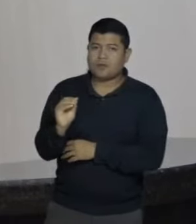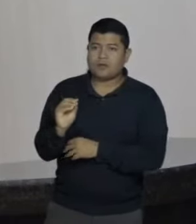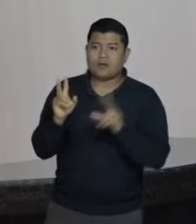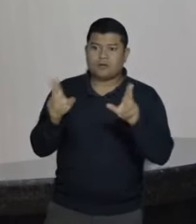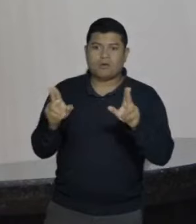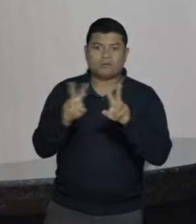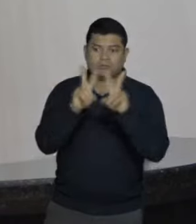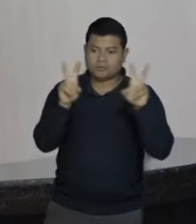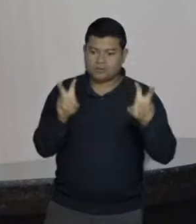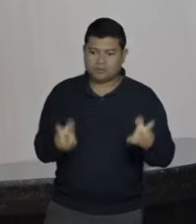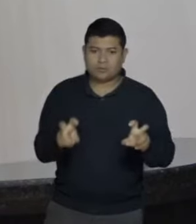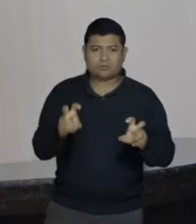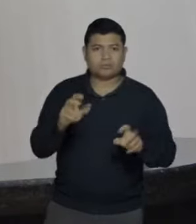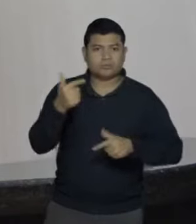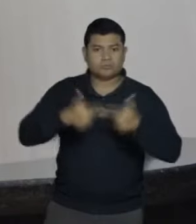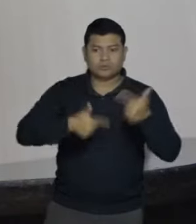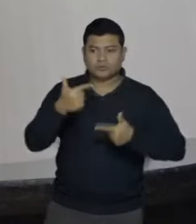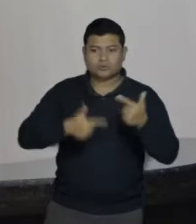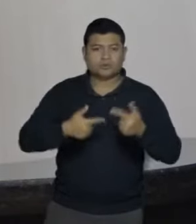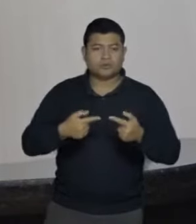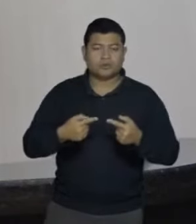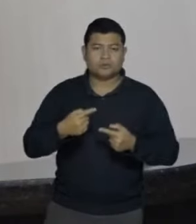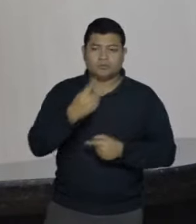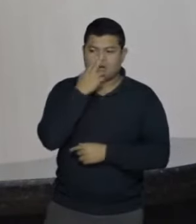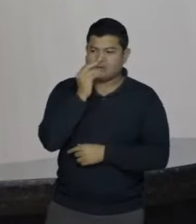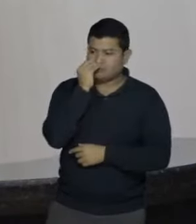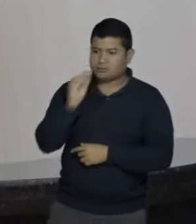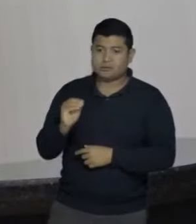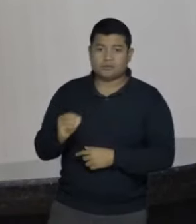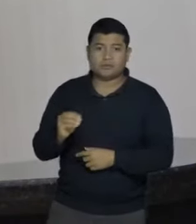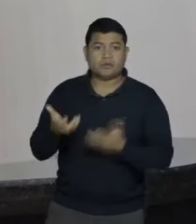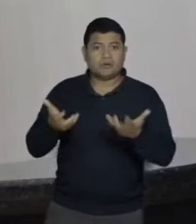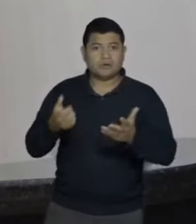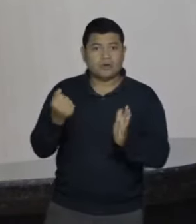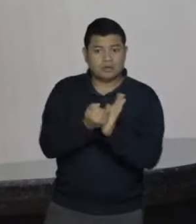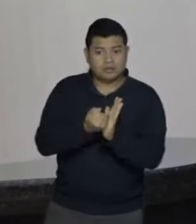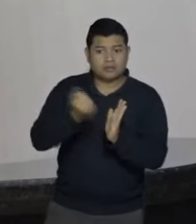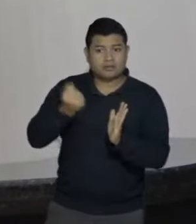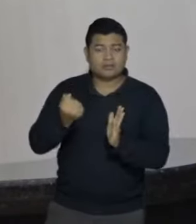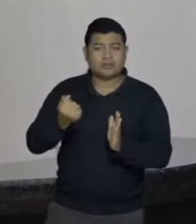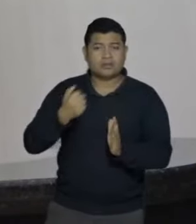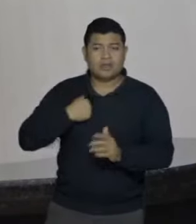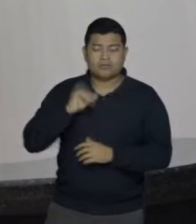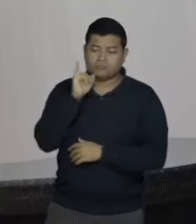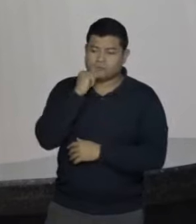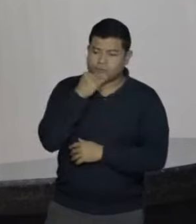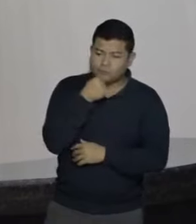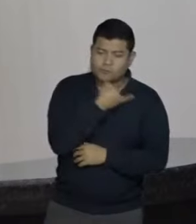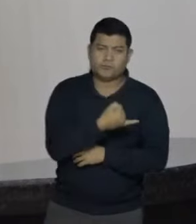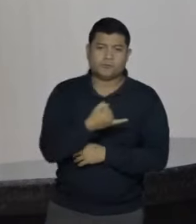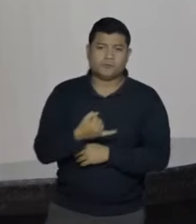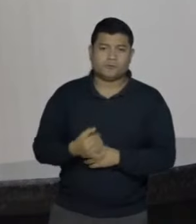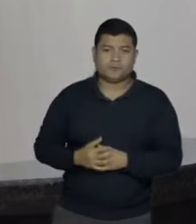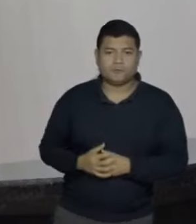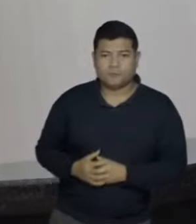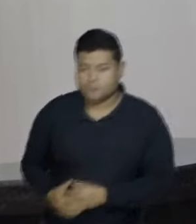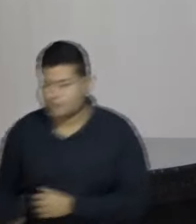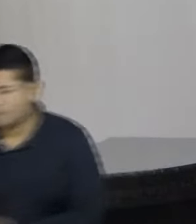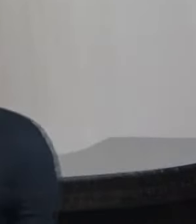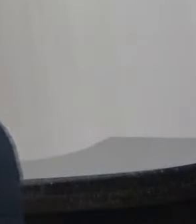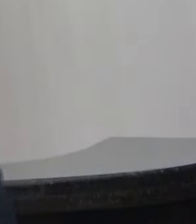então eu quero fazer esse registro aqui da minha tristeza quando tiver acesso a essas